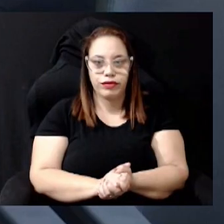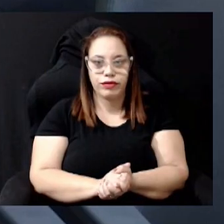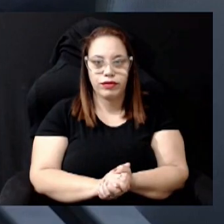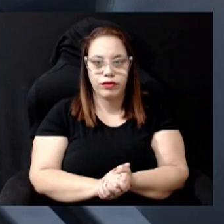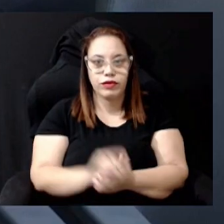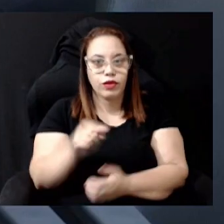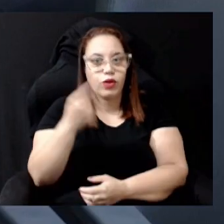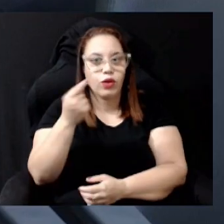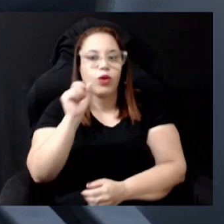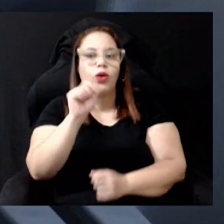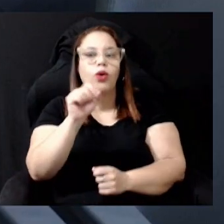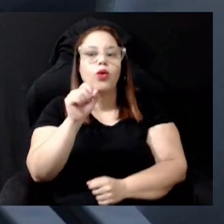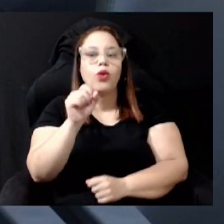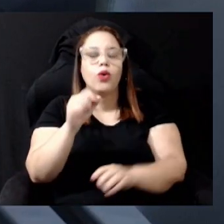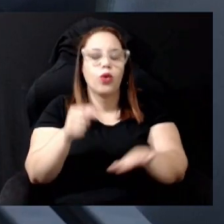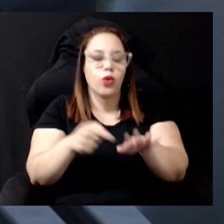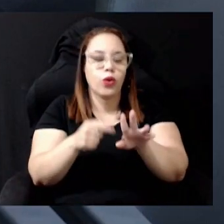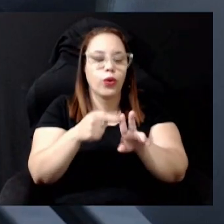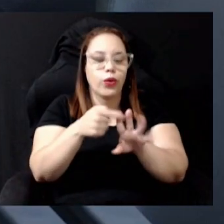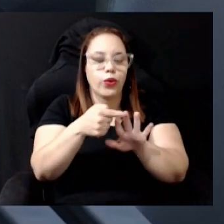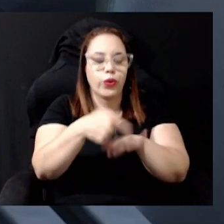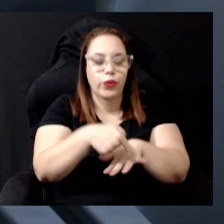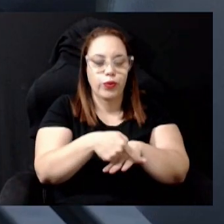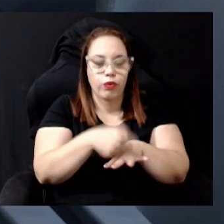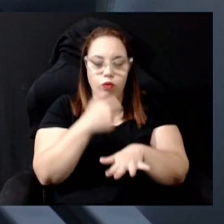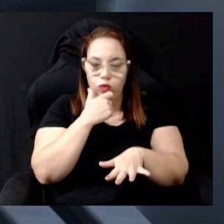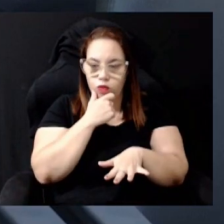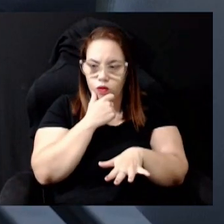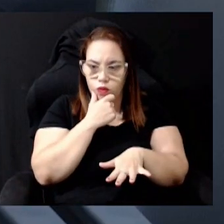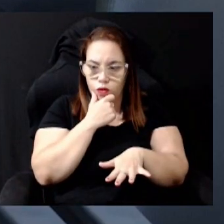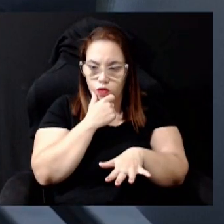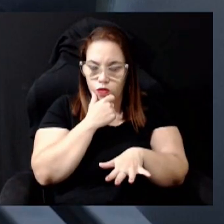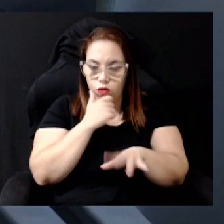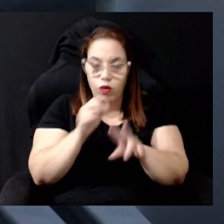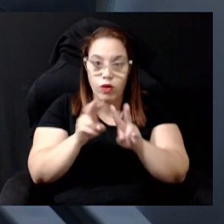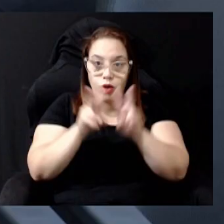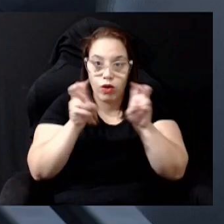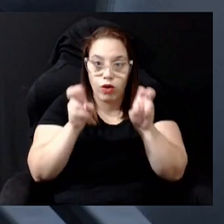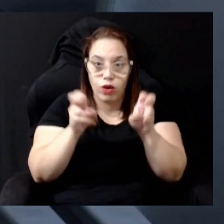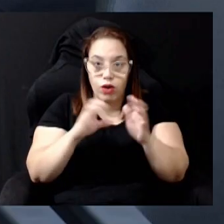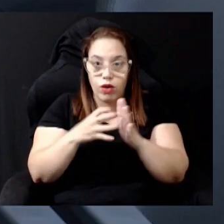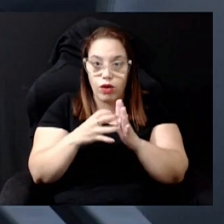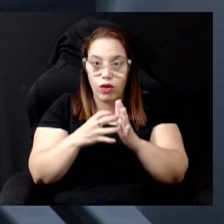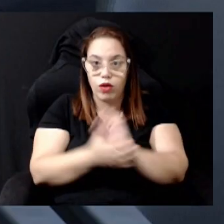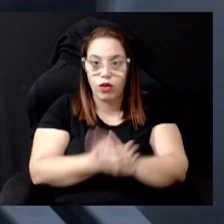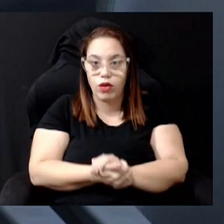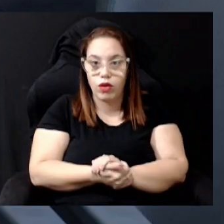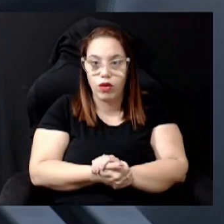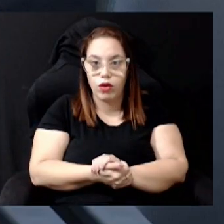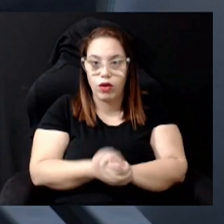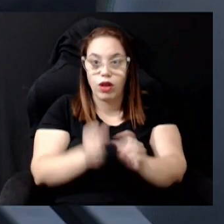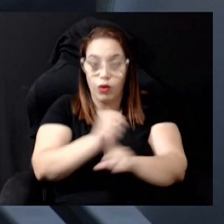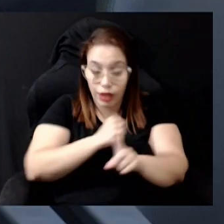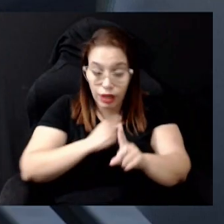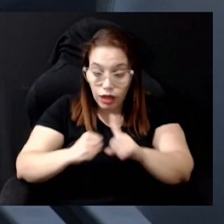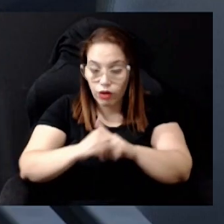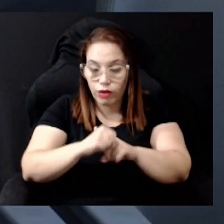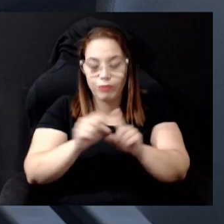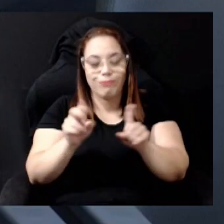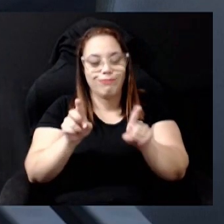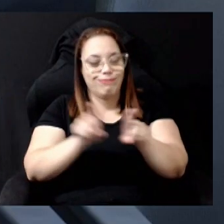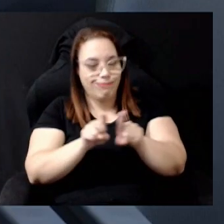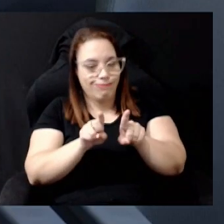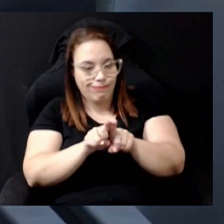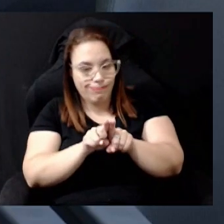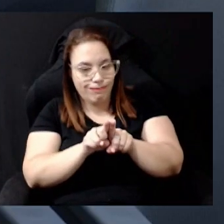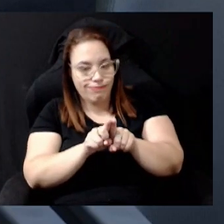ponto importante que foi assunto no seu gabinete é a parte de assistência social. Também teve algumas